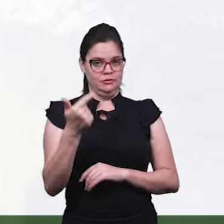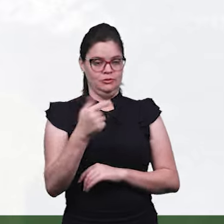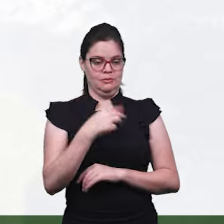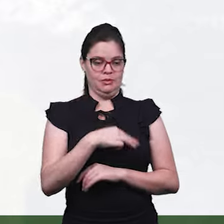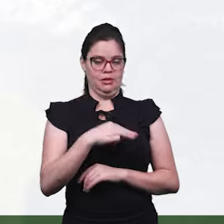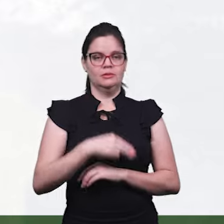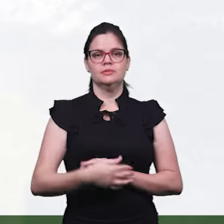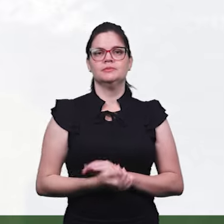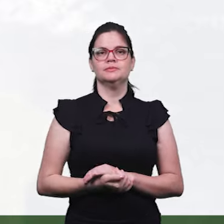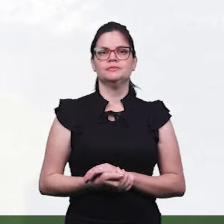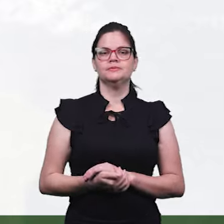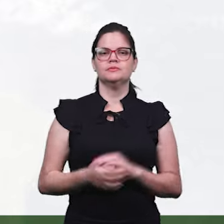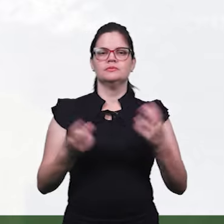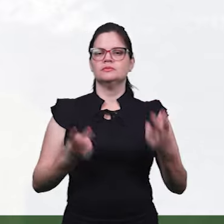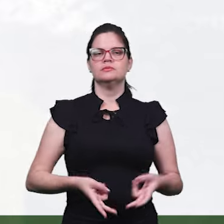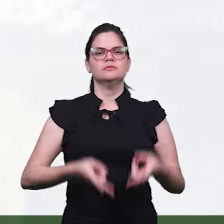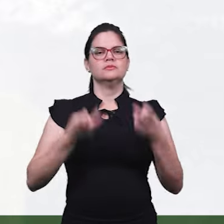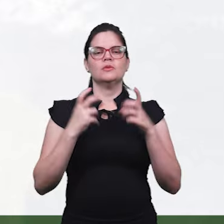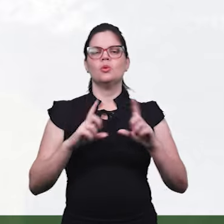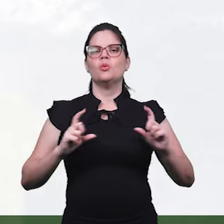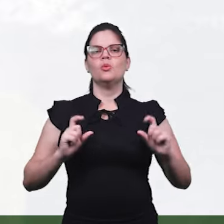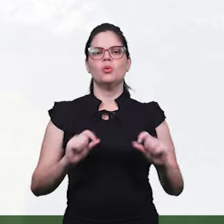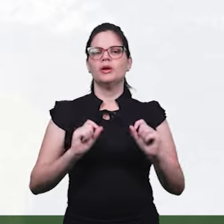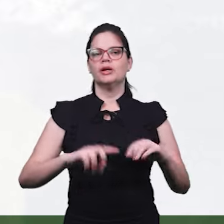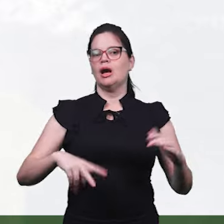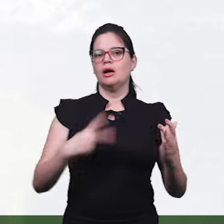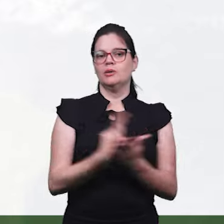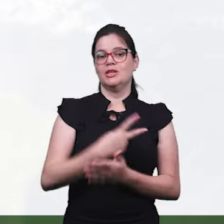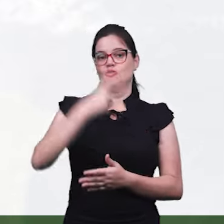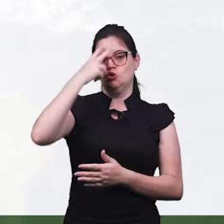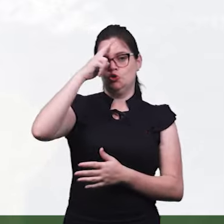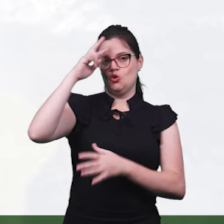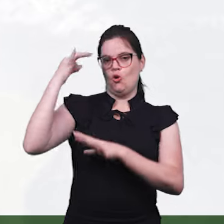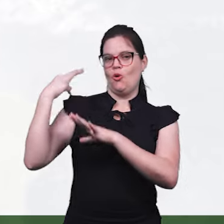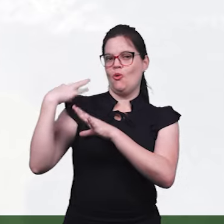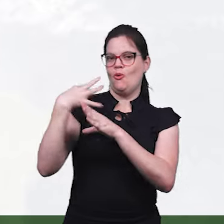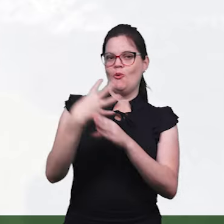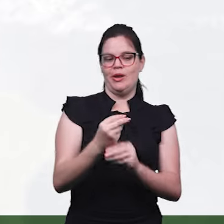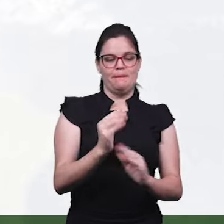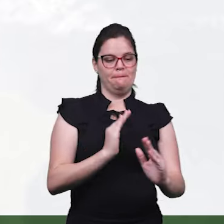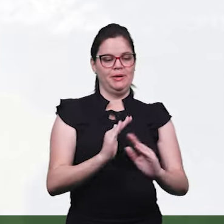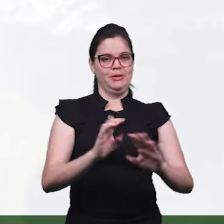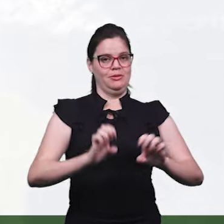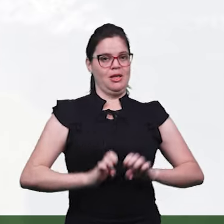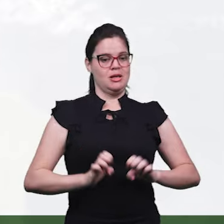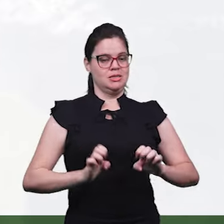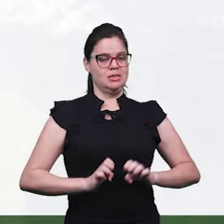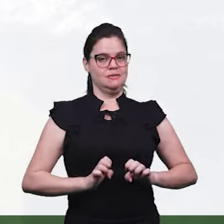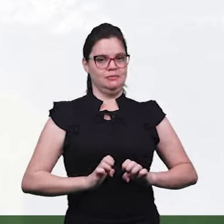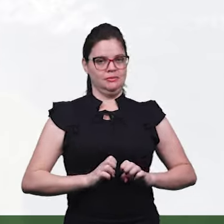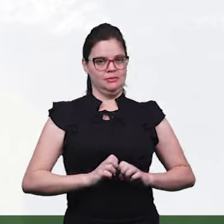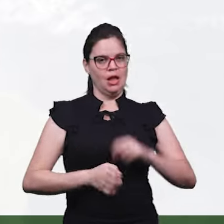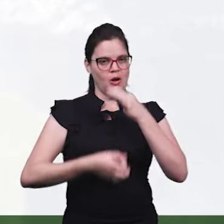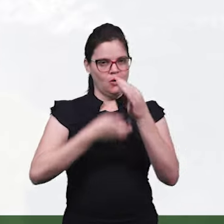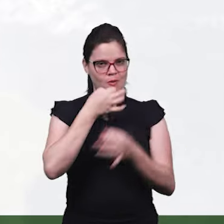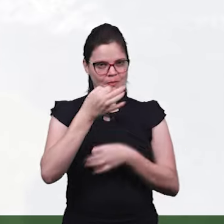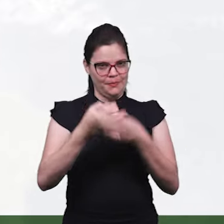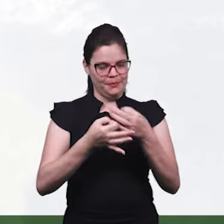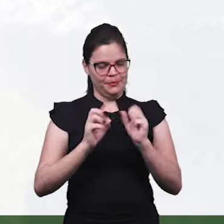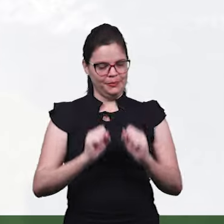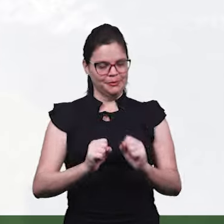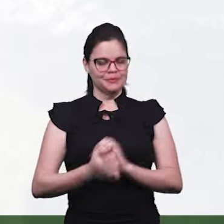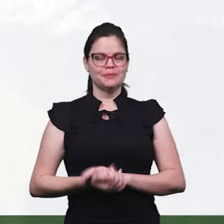22, identifique o acontecimento histórico relacionado com a igreja no período de Esmirna. Comente